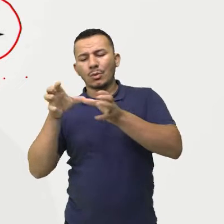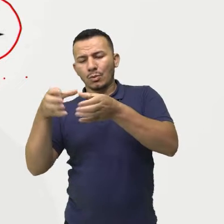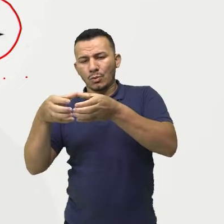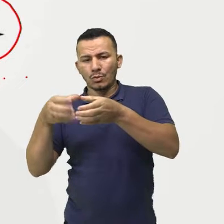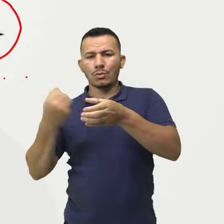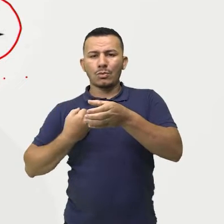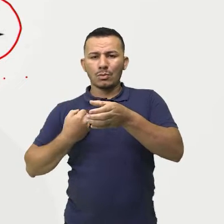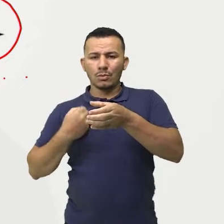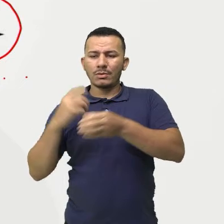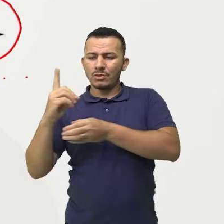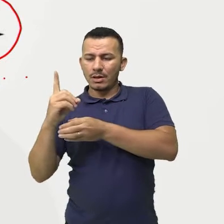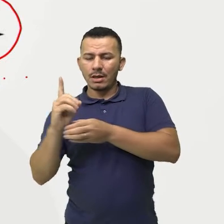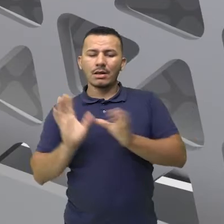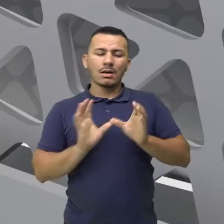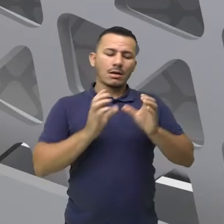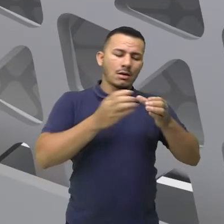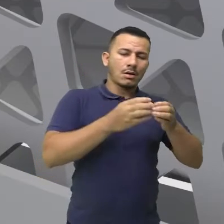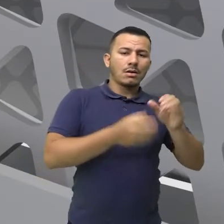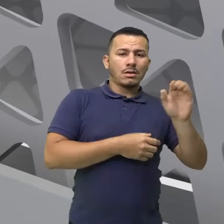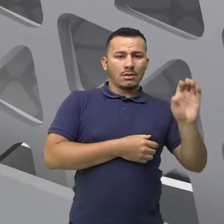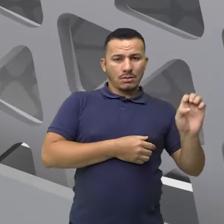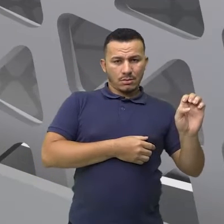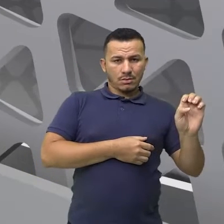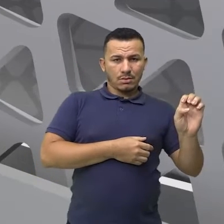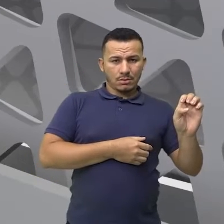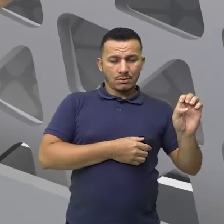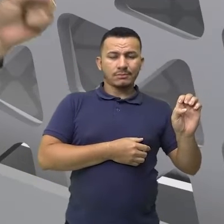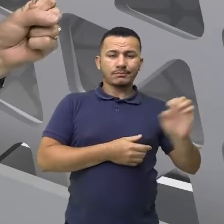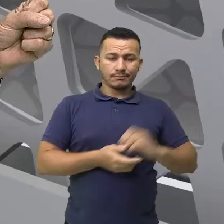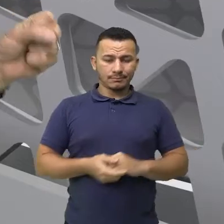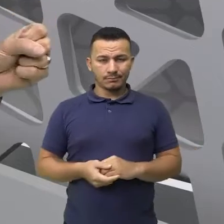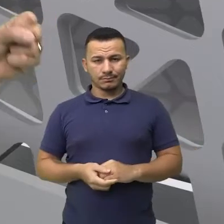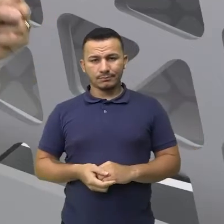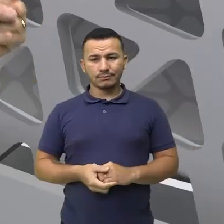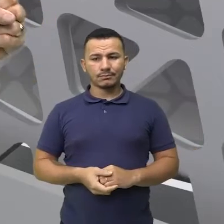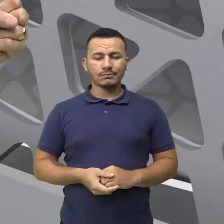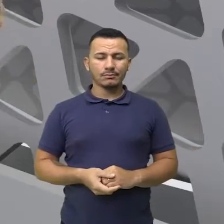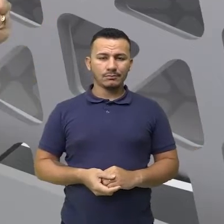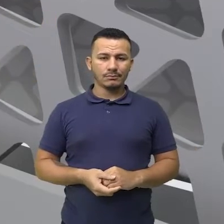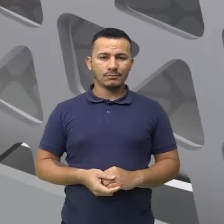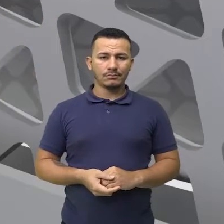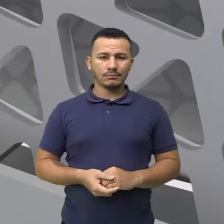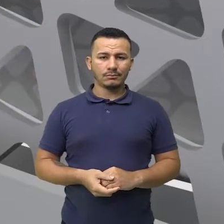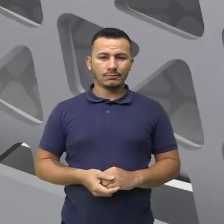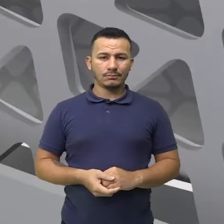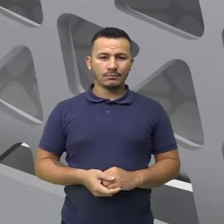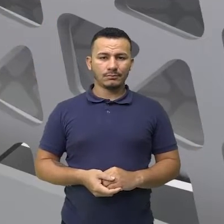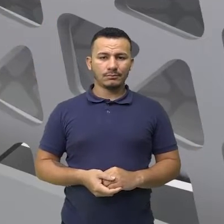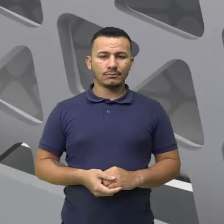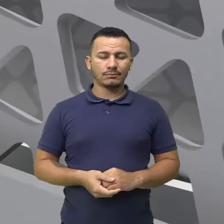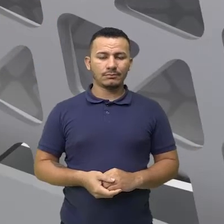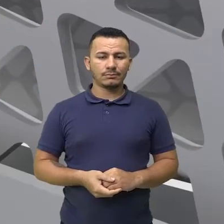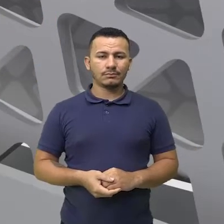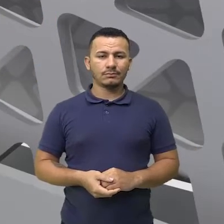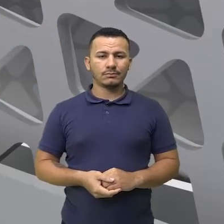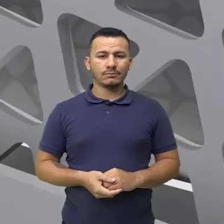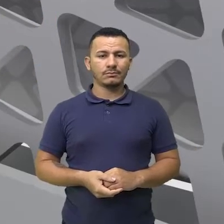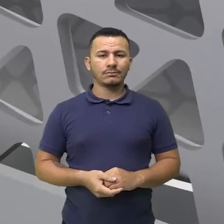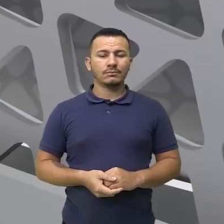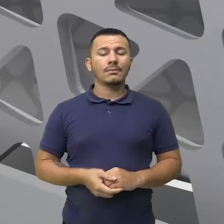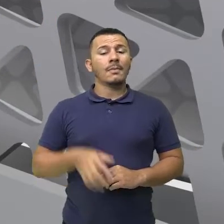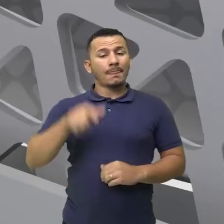ficar à direita da origem e coisas que irão ficar à esquerda da origem. Lembrando